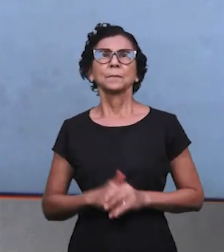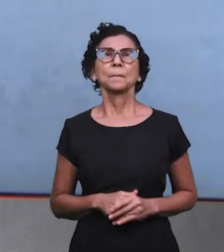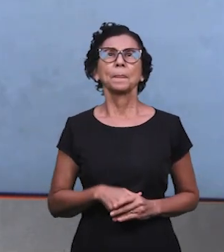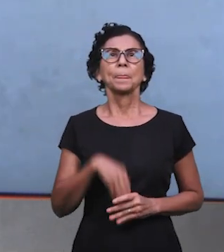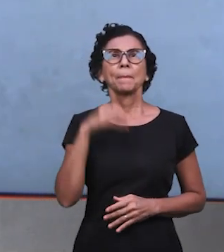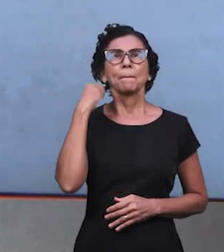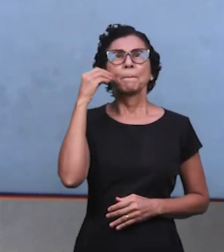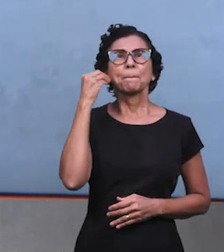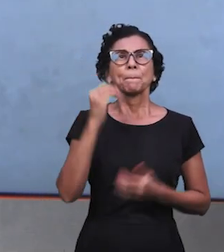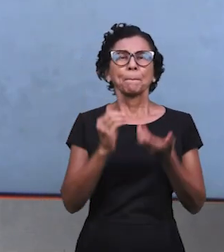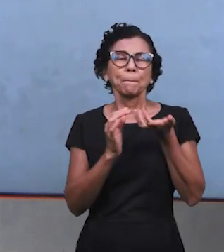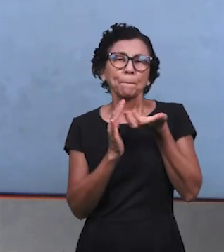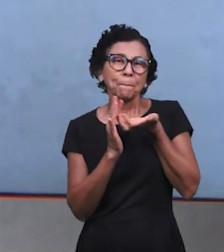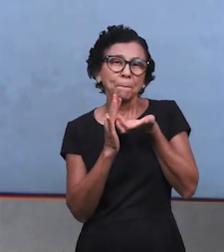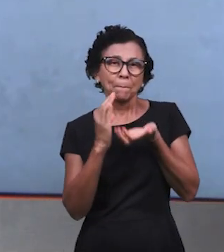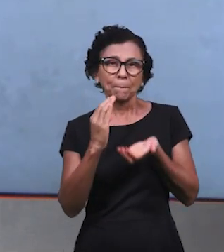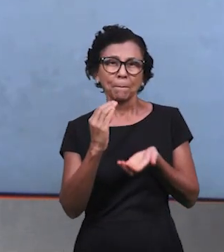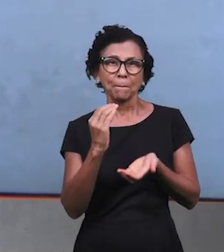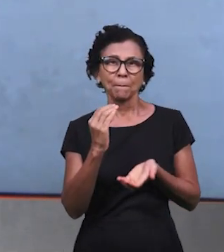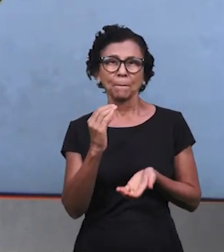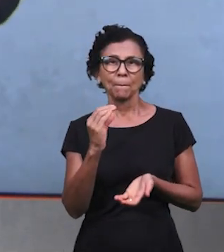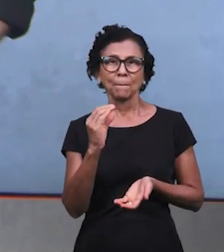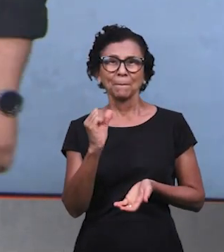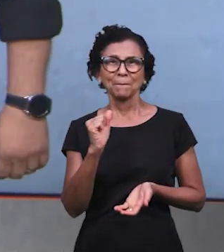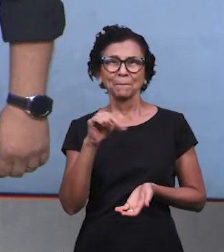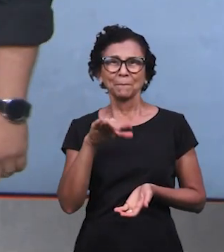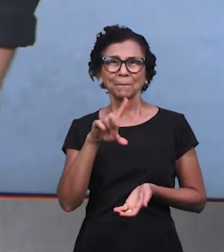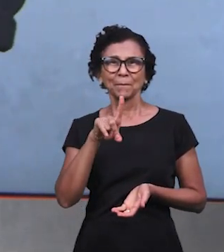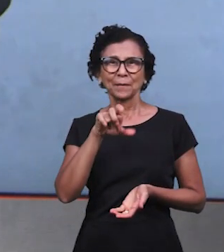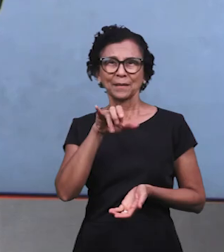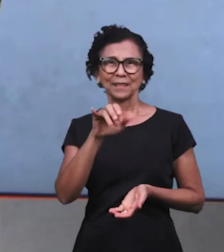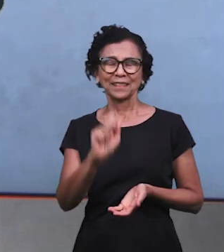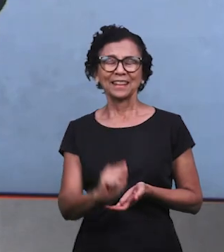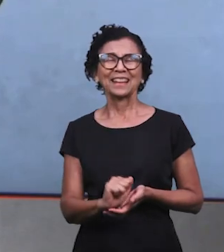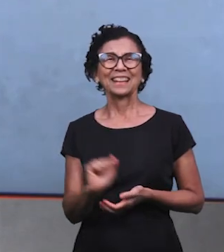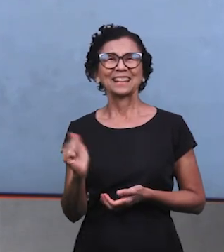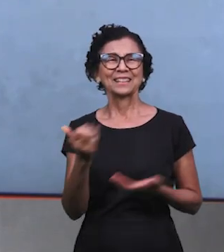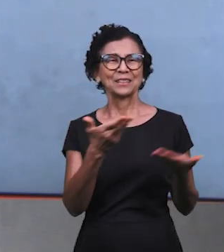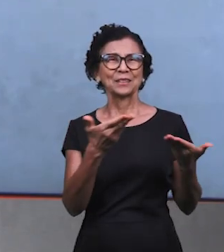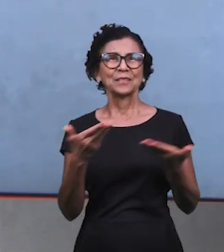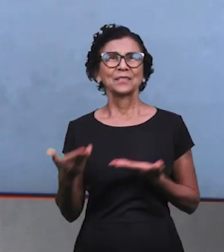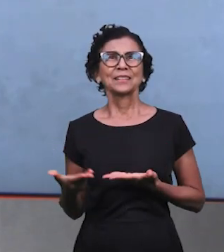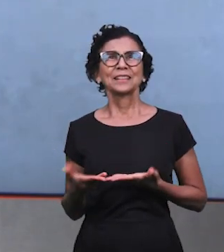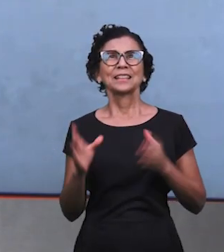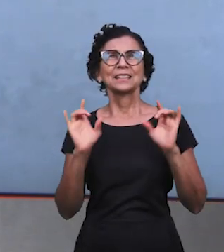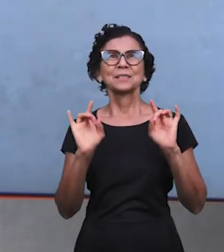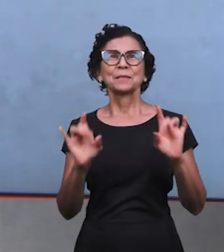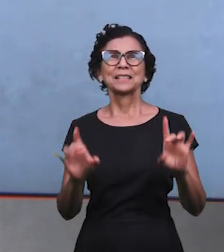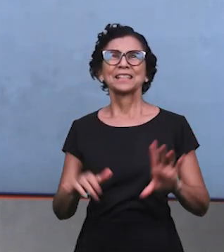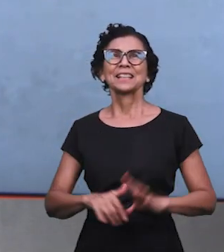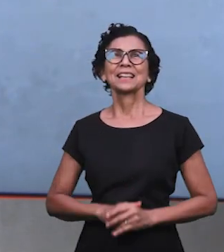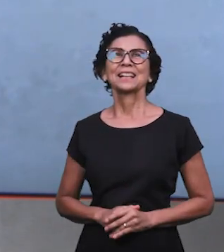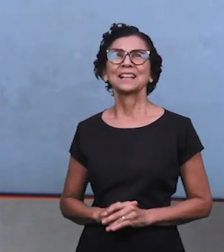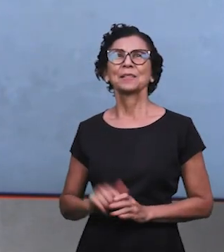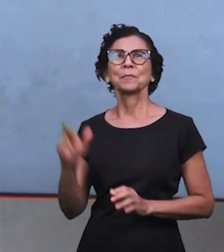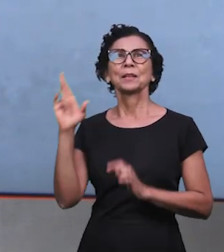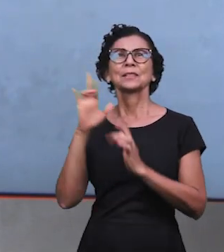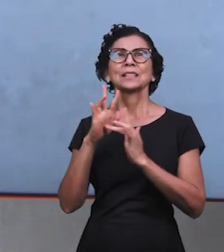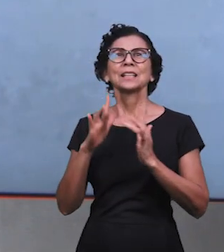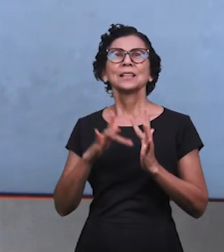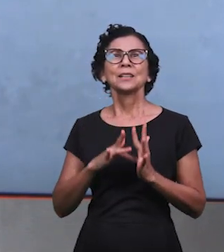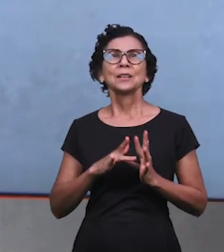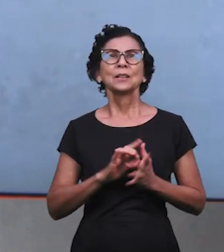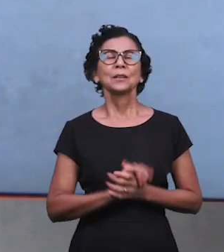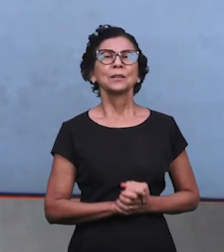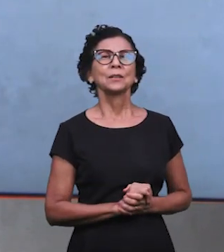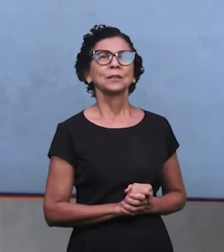sobre a candeia, mas antes eu queria apresentar a minha convidada especial hoje aqui, né, Cecília? Paz do Senhor, tudo pastor. Bem? Tudo jóia. Olha, de